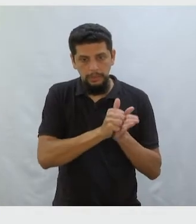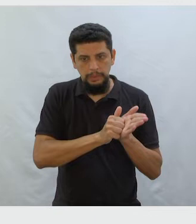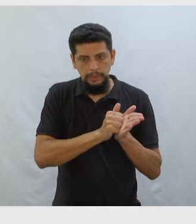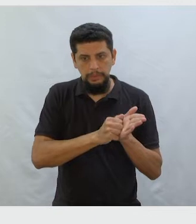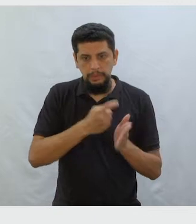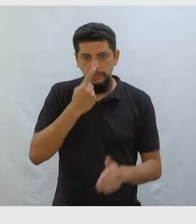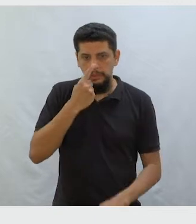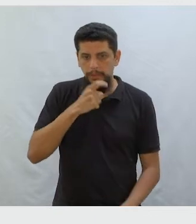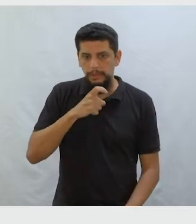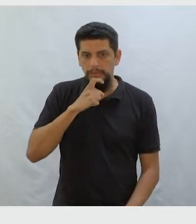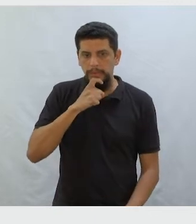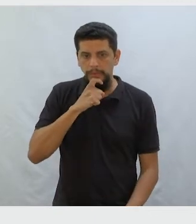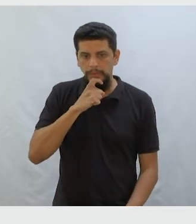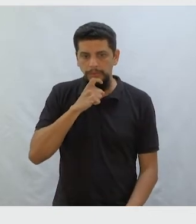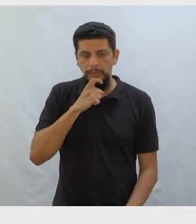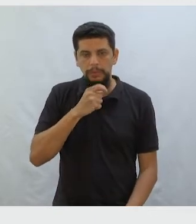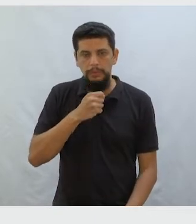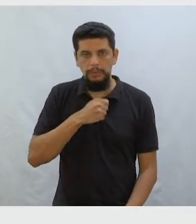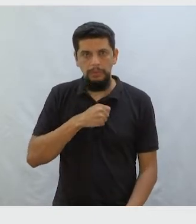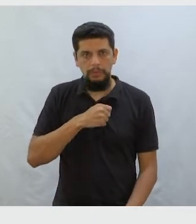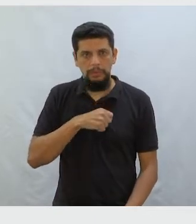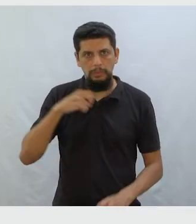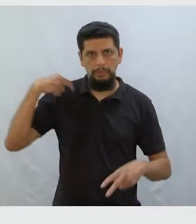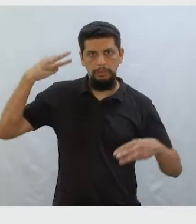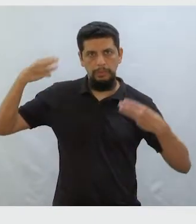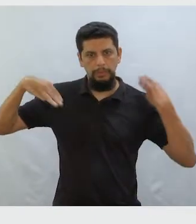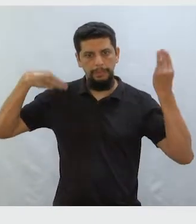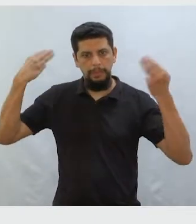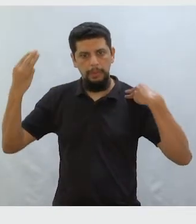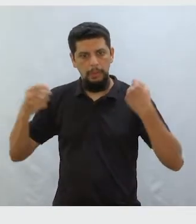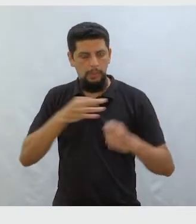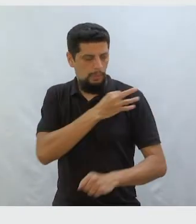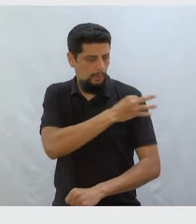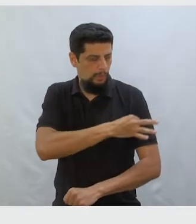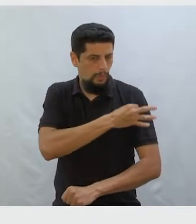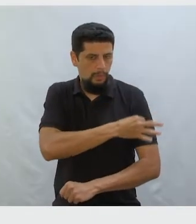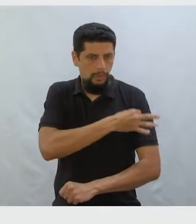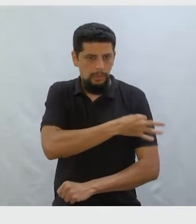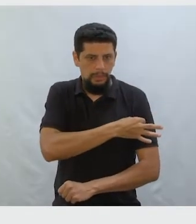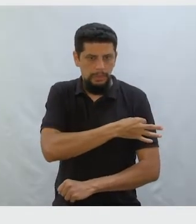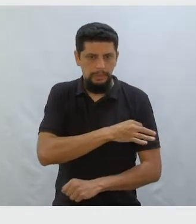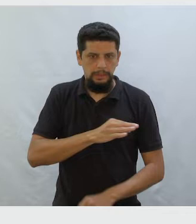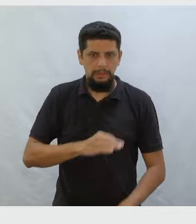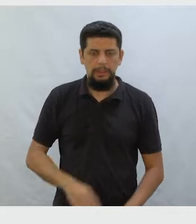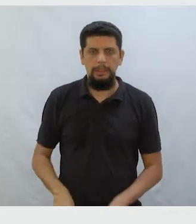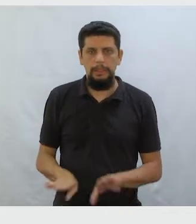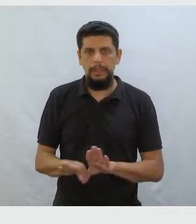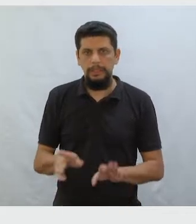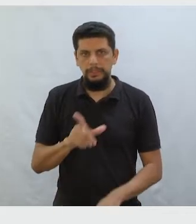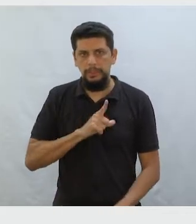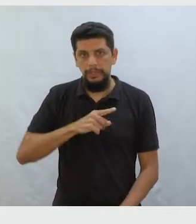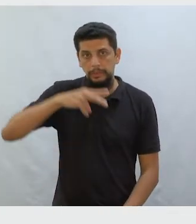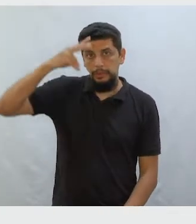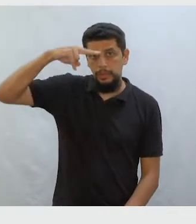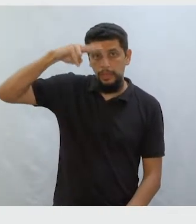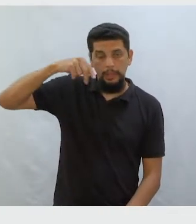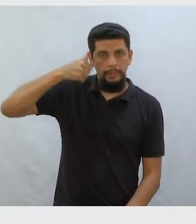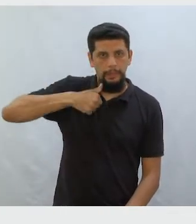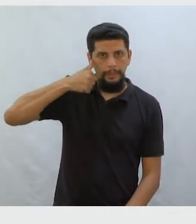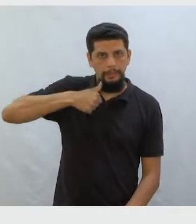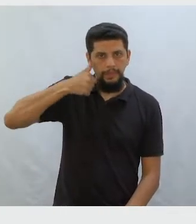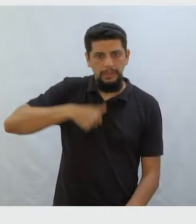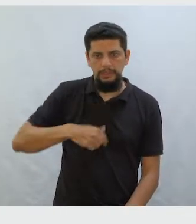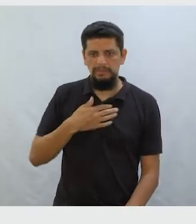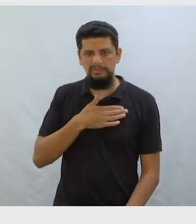frio a do Marinheiro tatuado a dos Patos que cantavam o hino nacional e tinha a história da